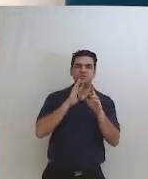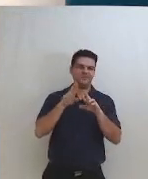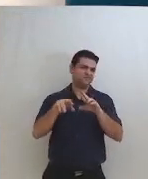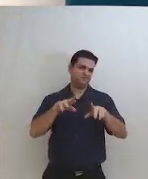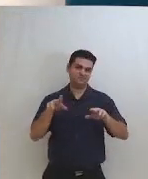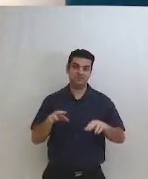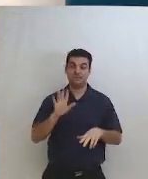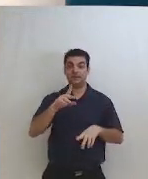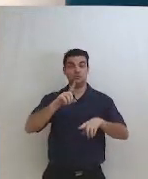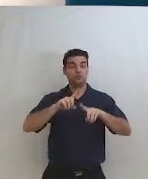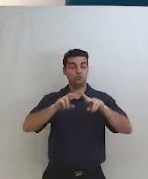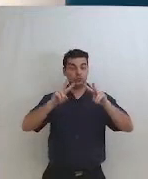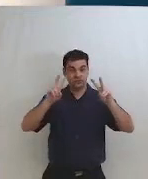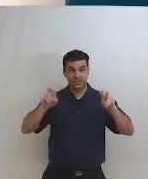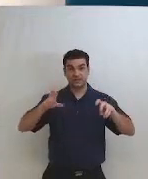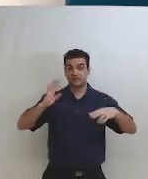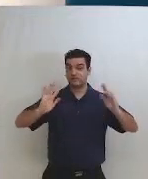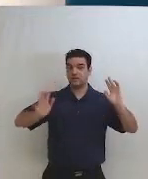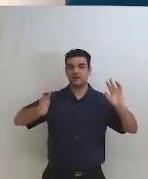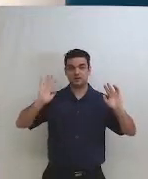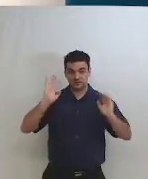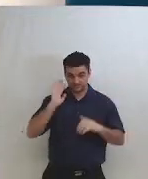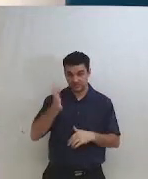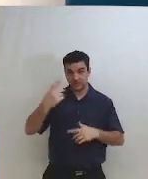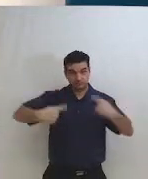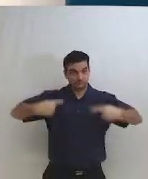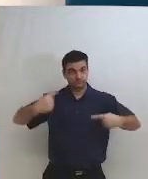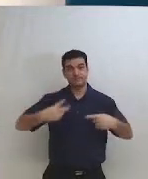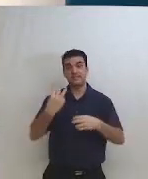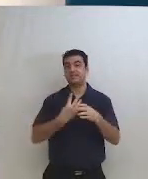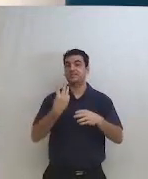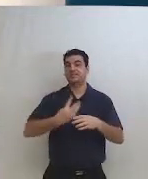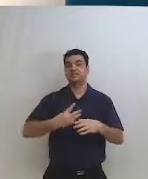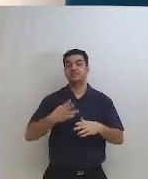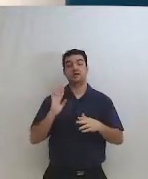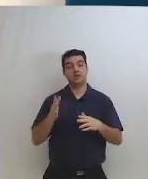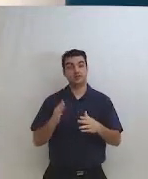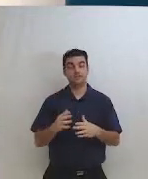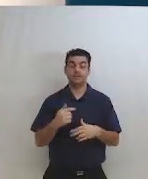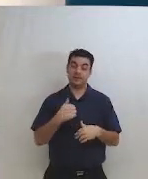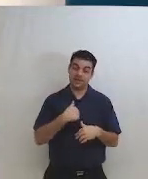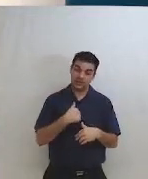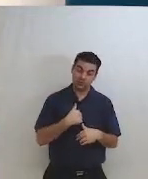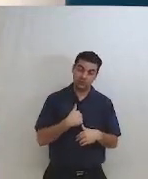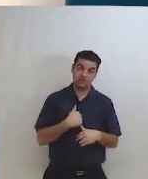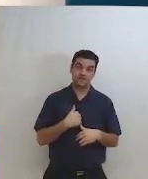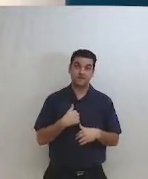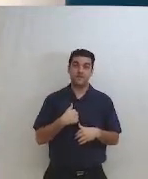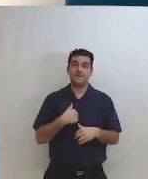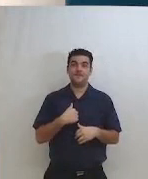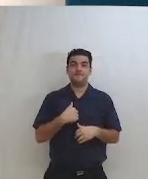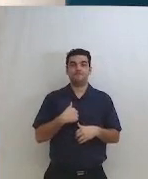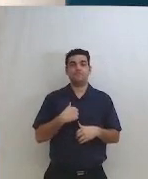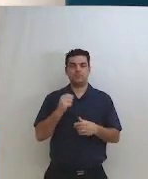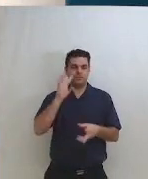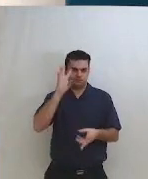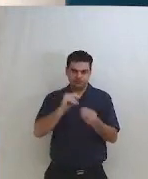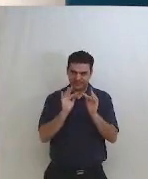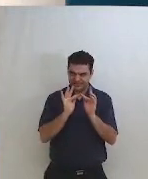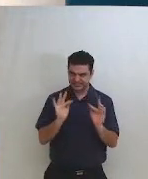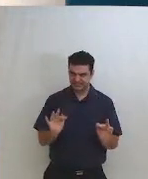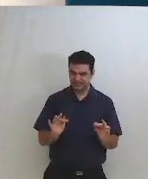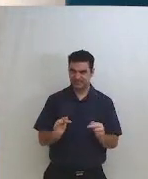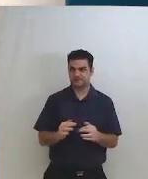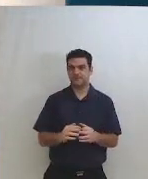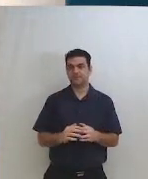inclusive enfrentada pela terceira sessão. Eu faço aqui um resumo do caso, faço referência